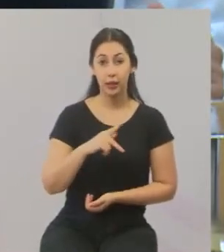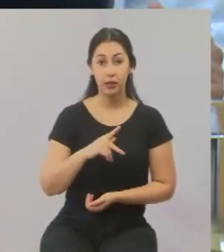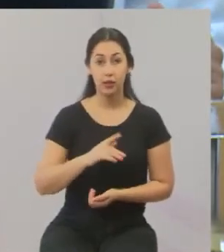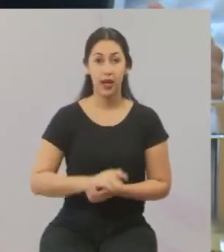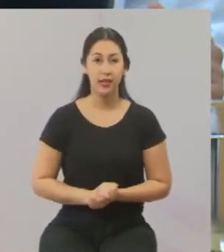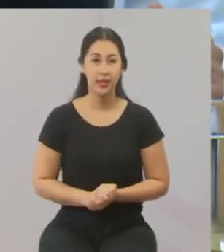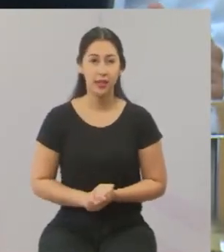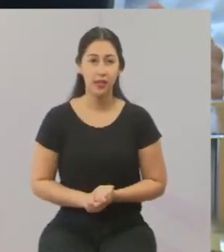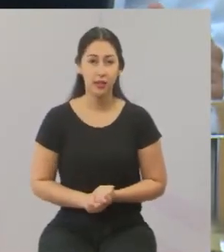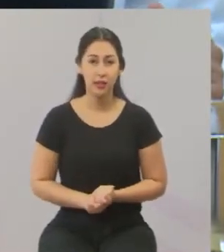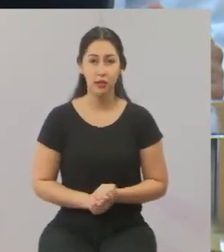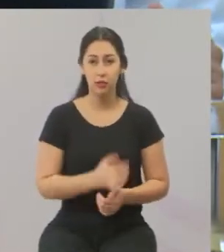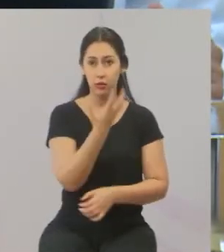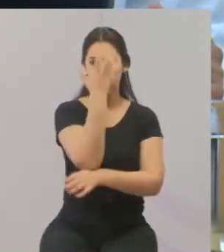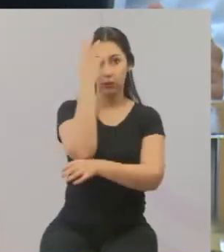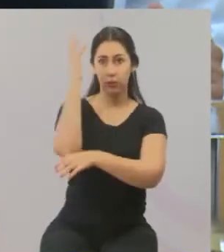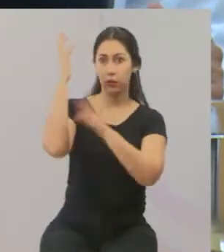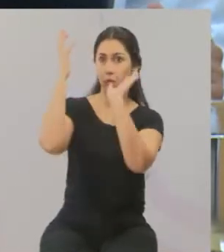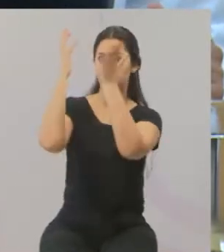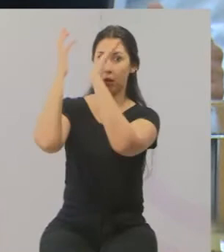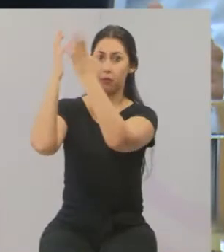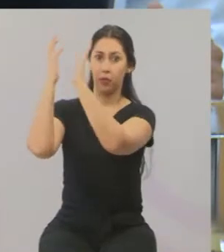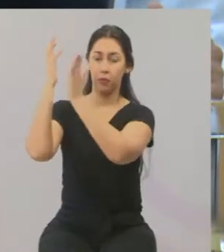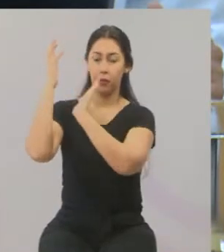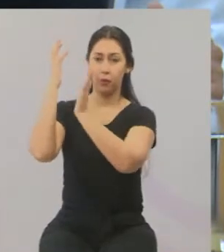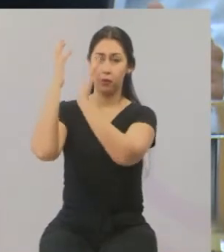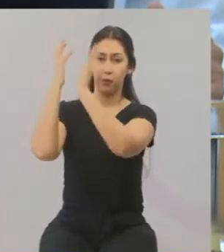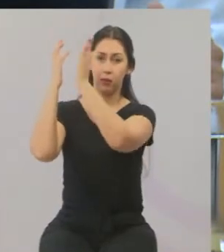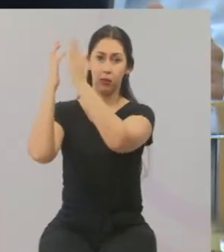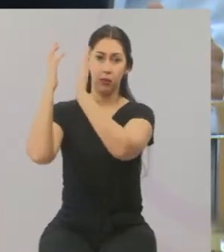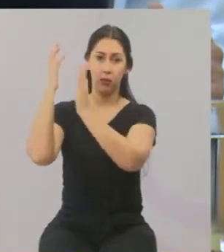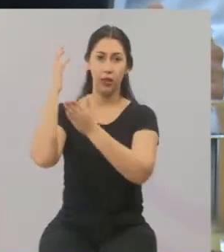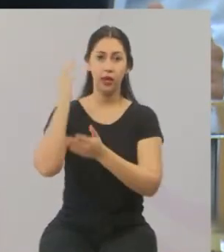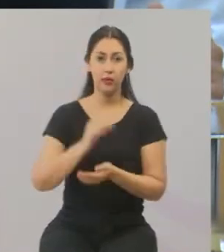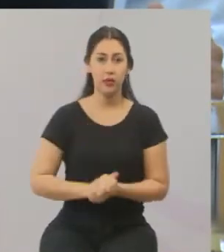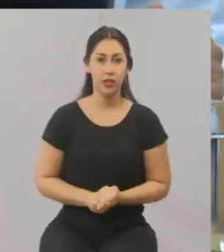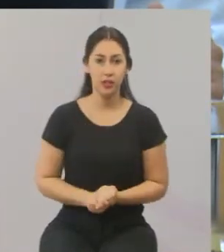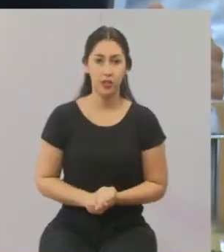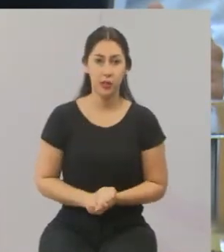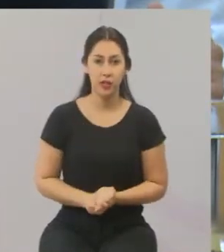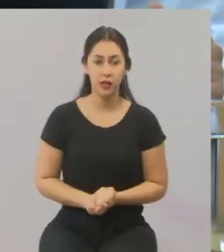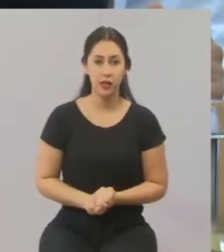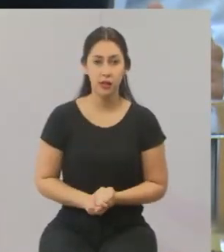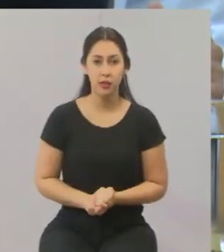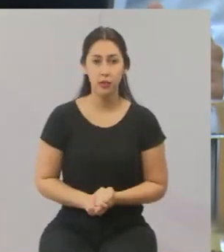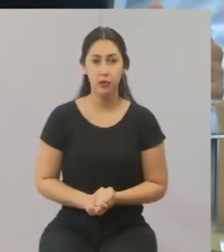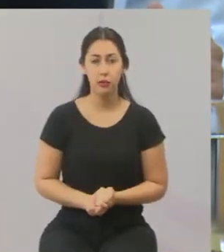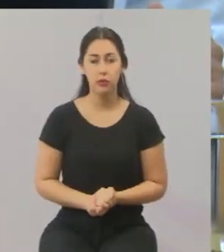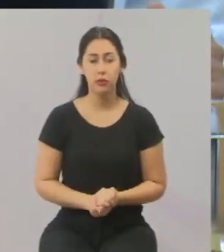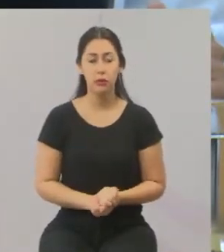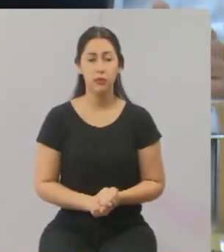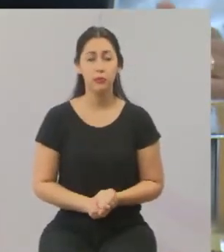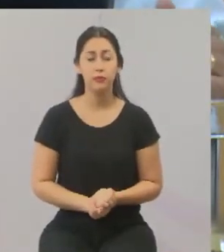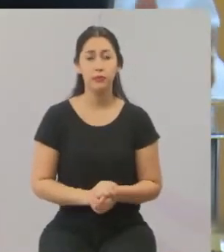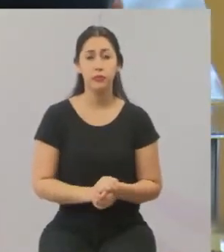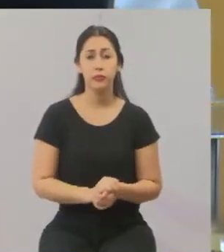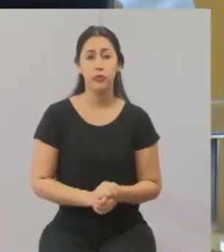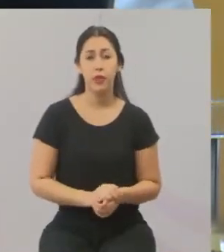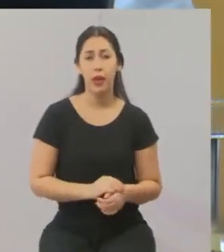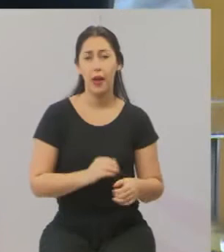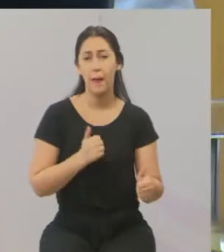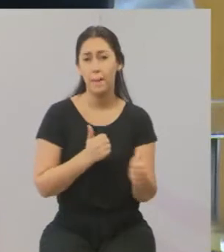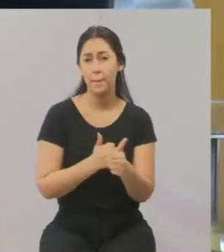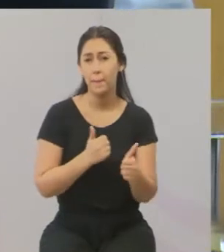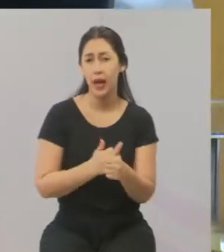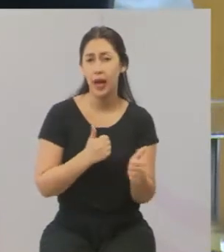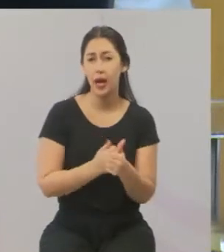de poda de segurança em árvores localizadas na rua Expedicionária Heitor Armando Bagatini, defronte dos números 126 e 254, no